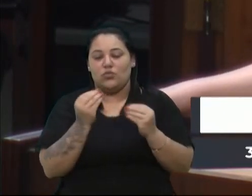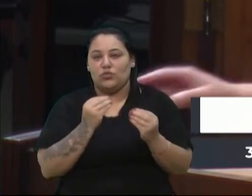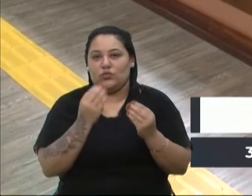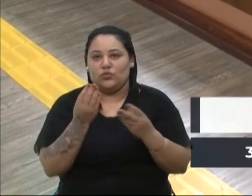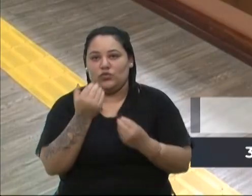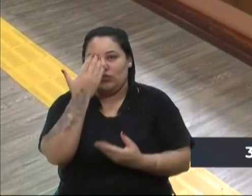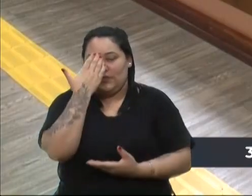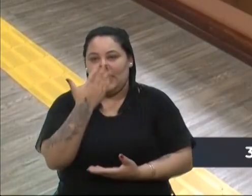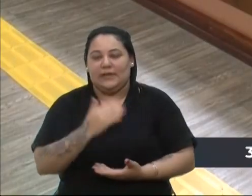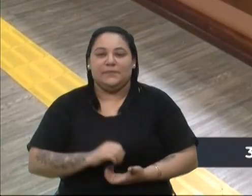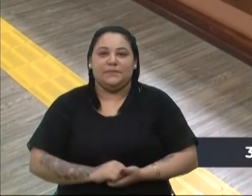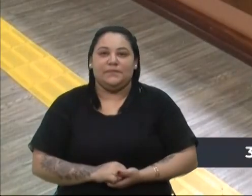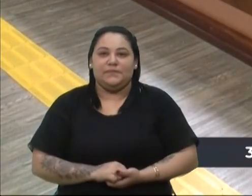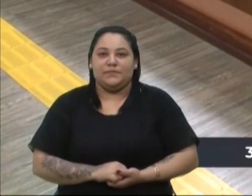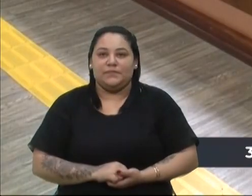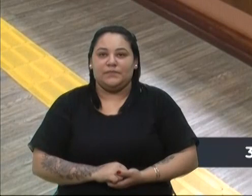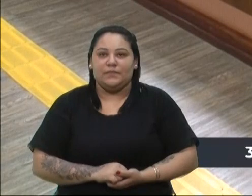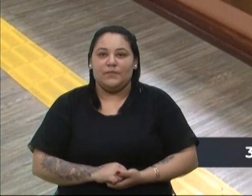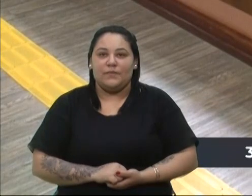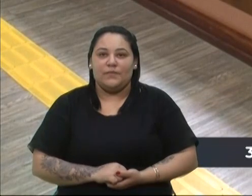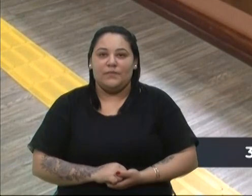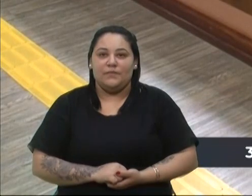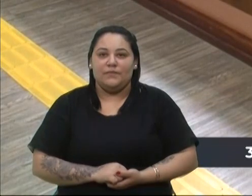obrigado. Obrigado.